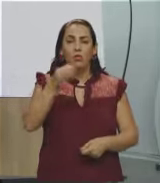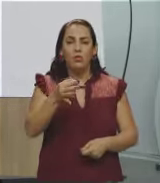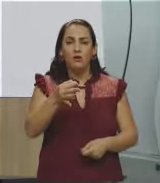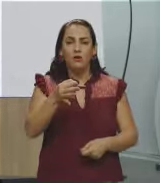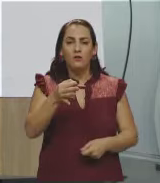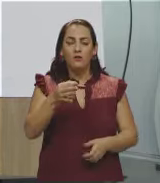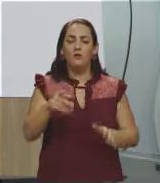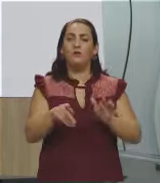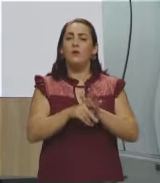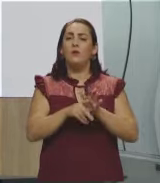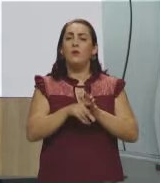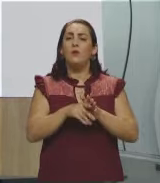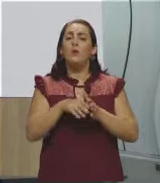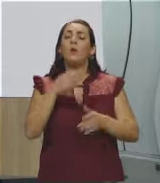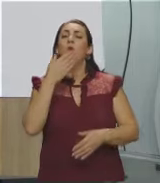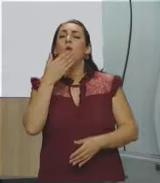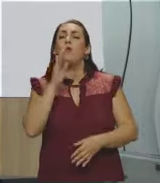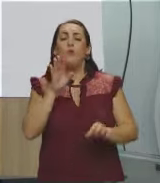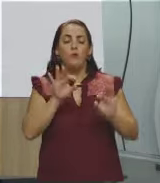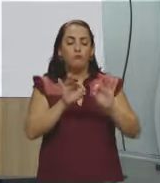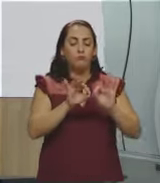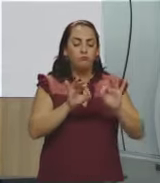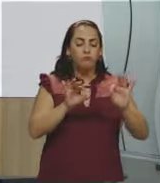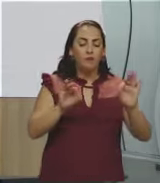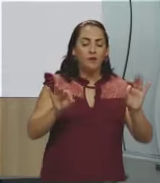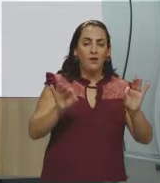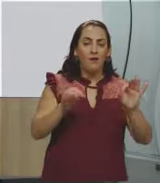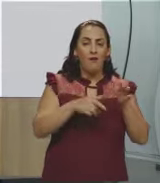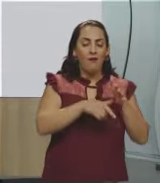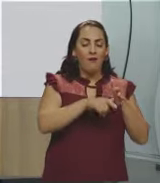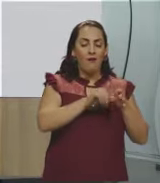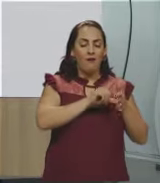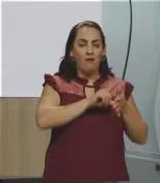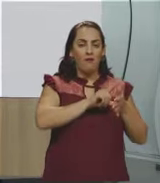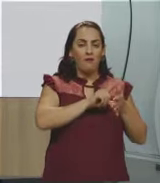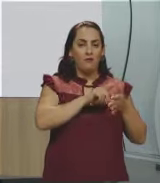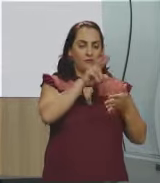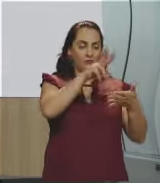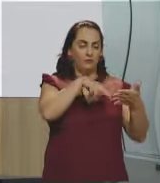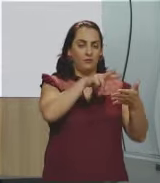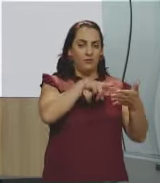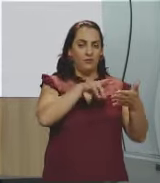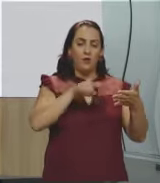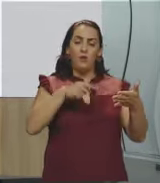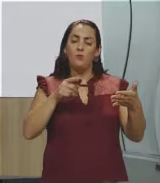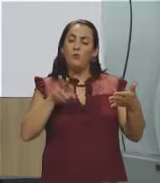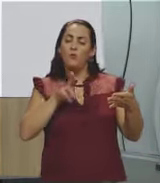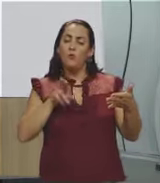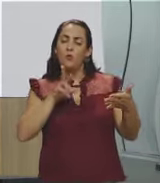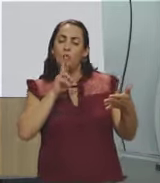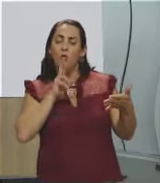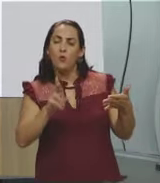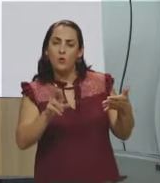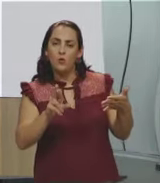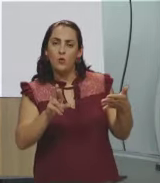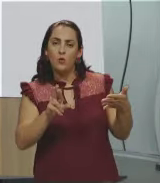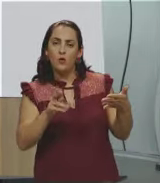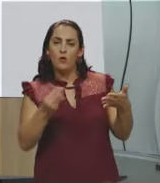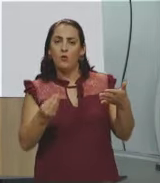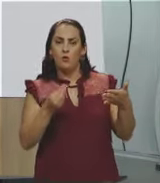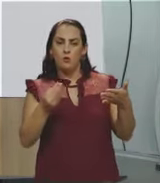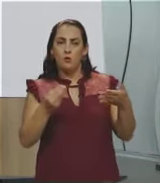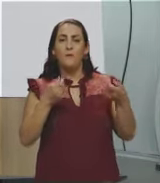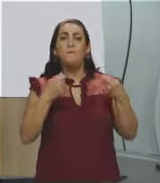de medida que são dadas tanto no enunciado como o que eu vou utilizar na hora de resolver. Eu tenho que prestar atenção para não